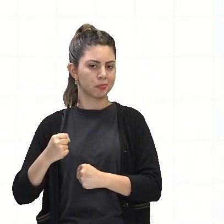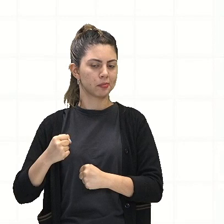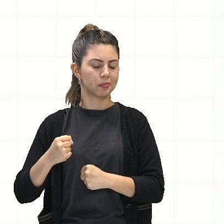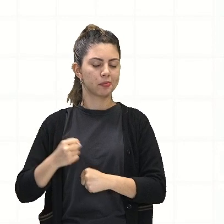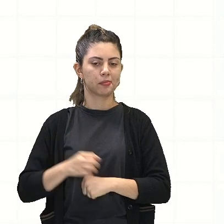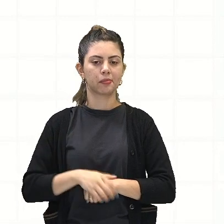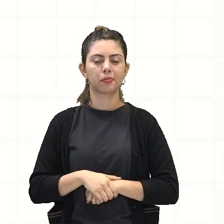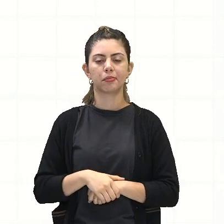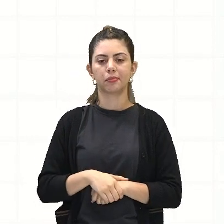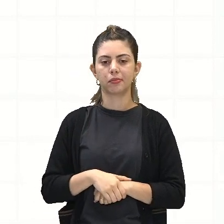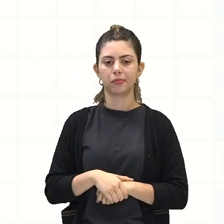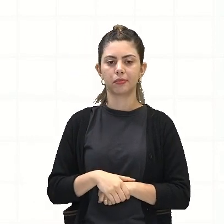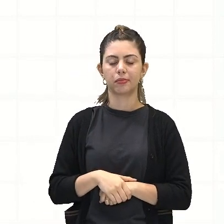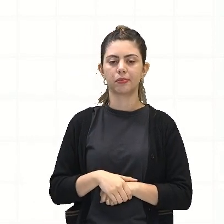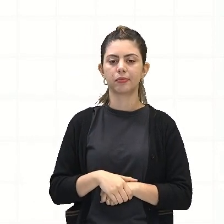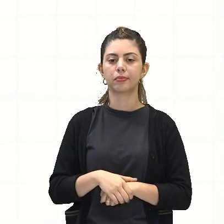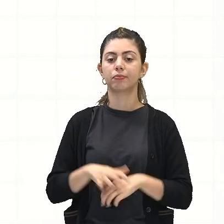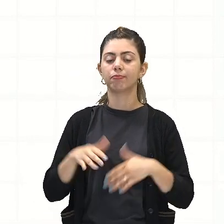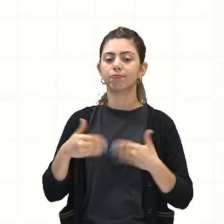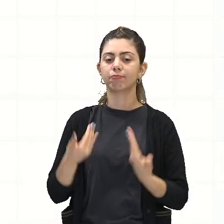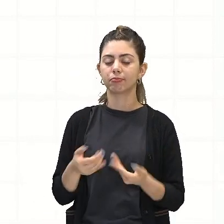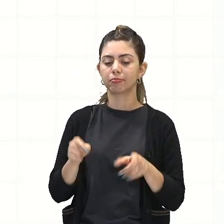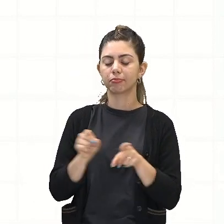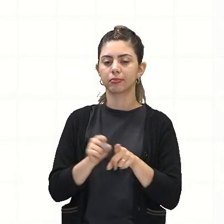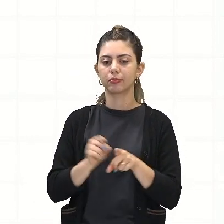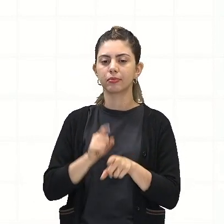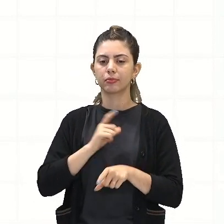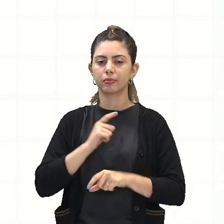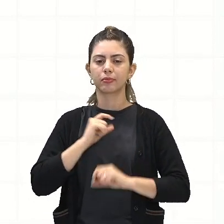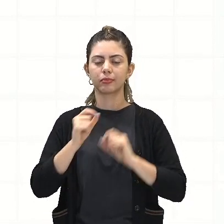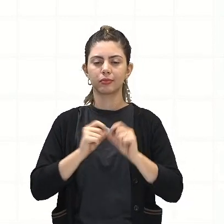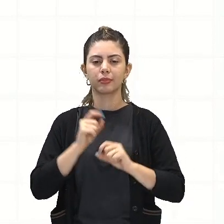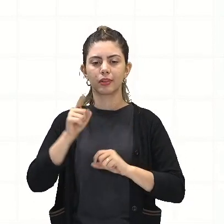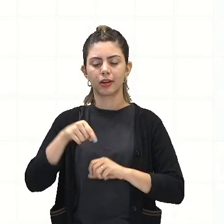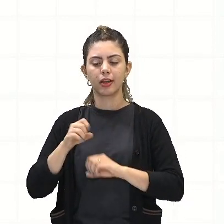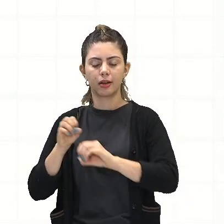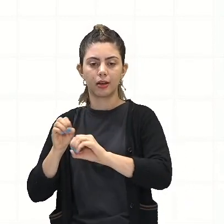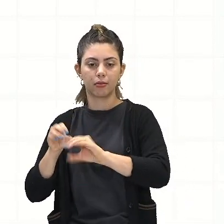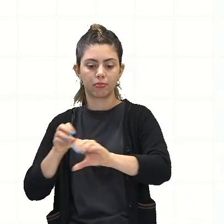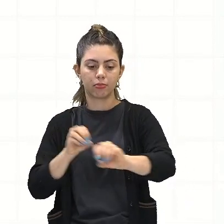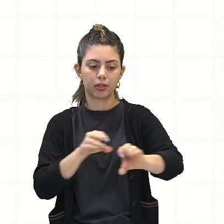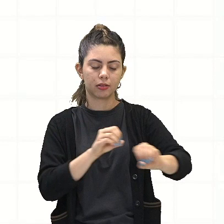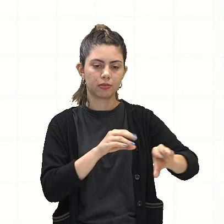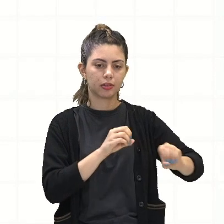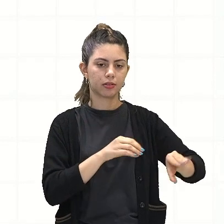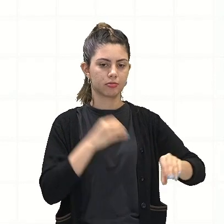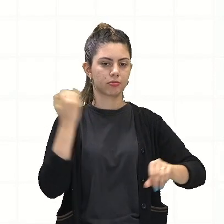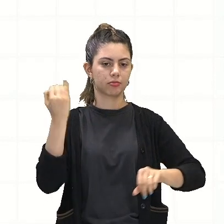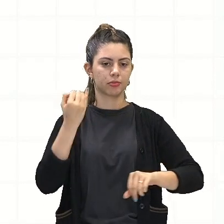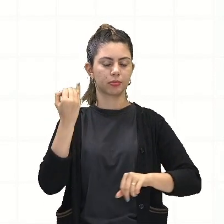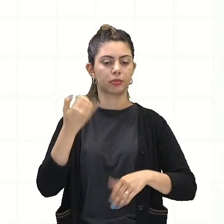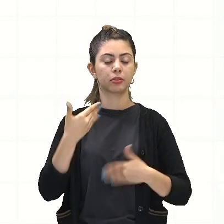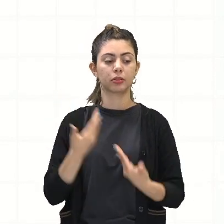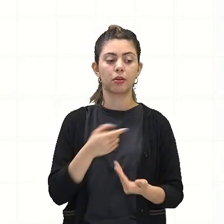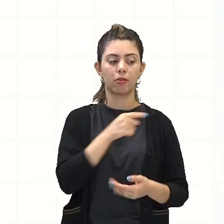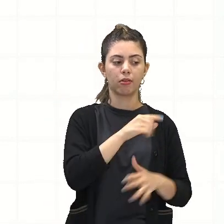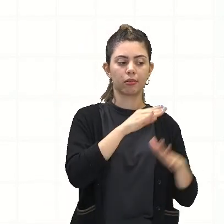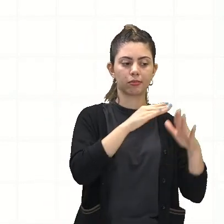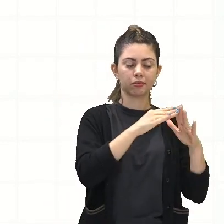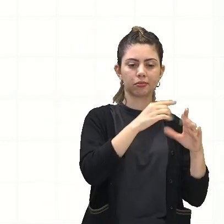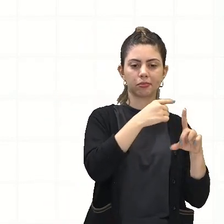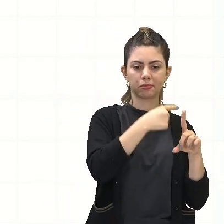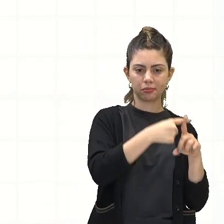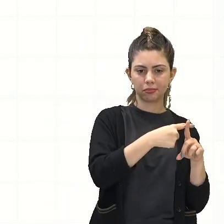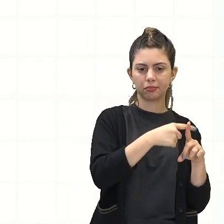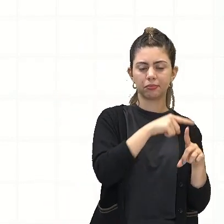fortalecimento dos estados nacionais, porque a Igreja Católica vai perder sua